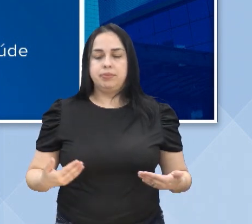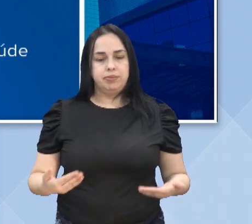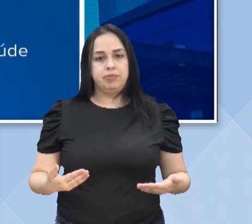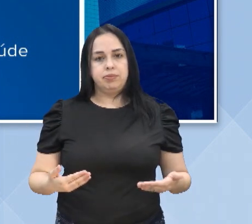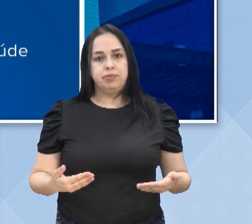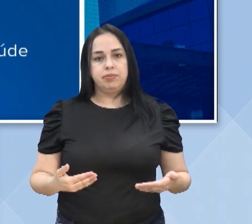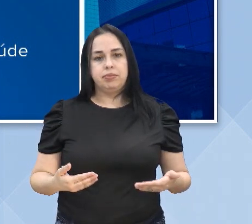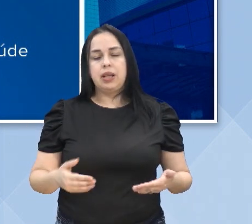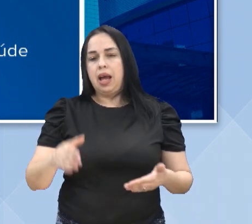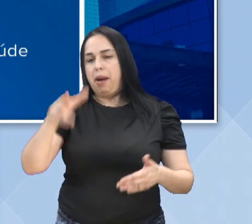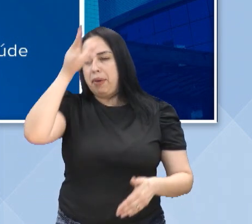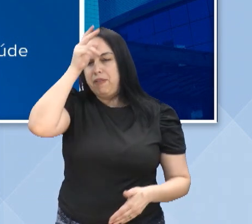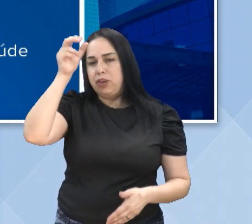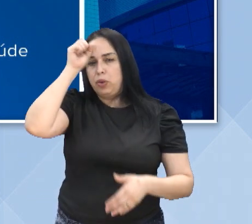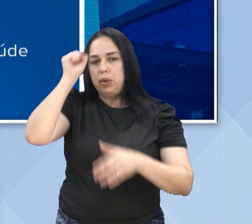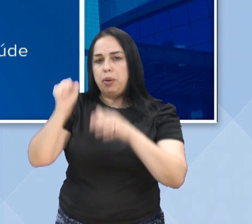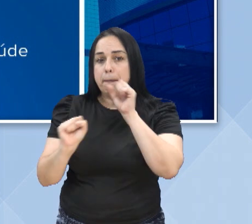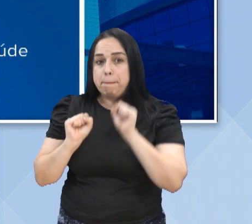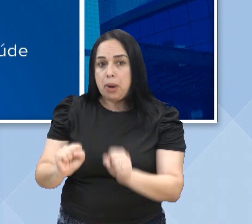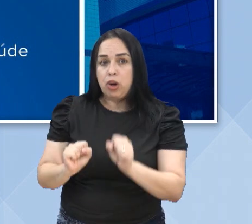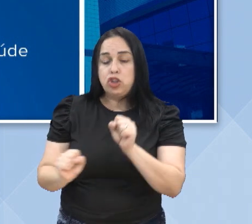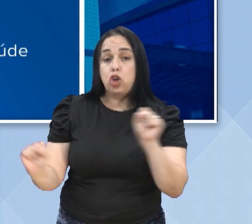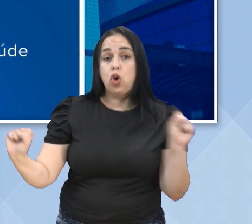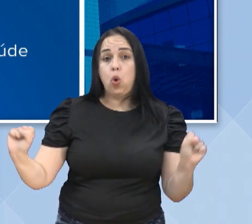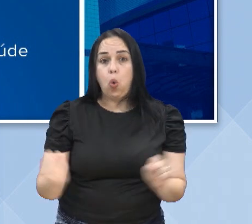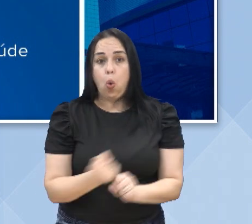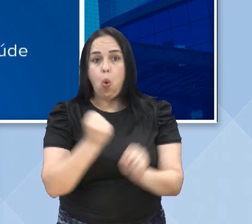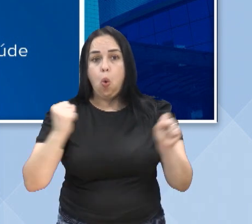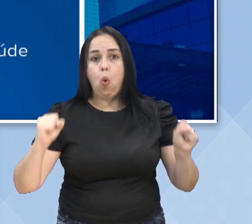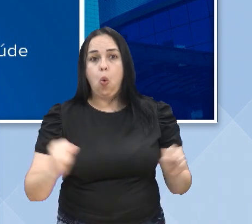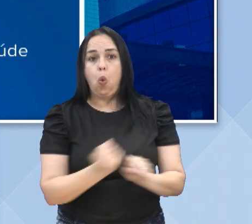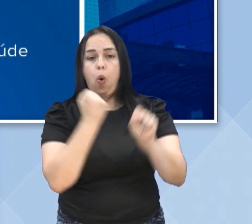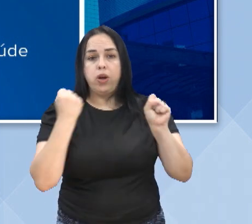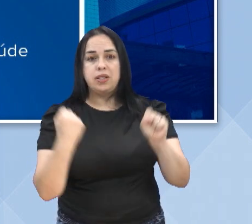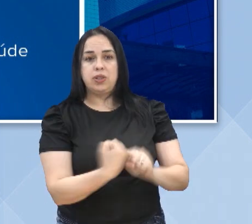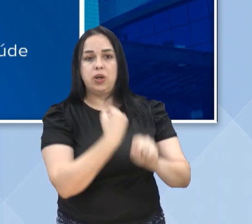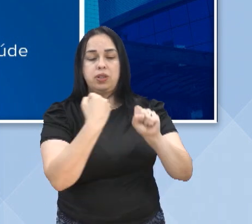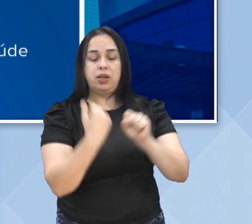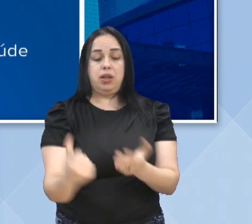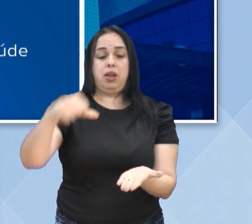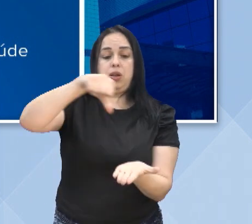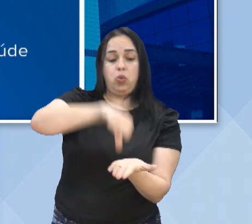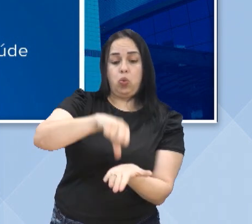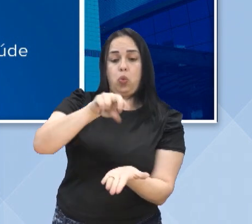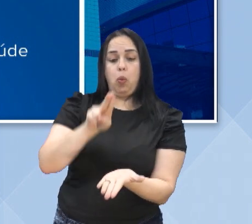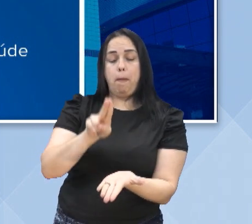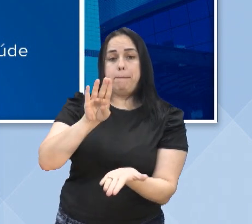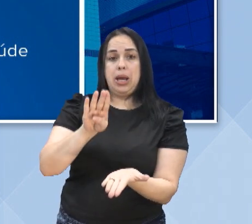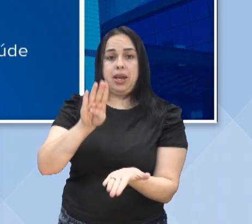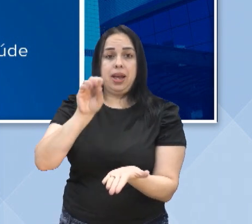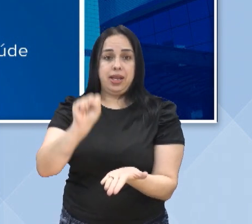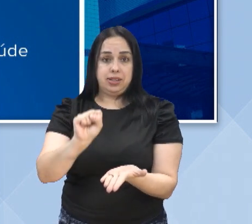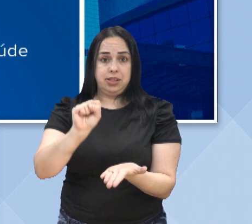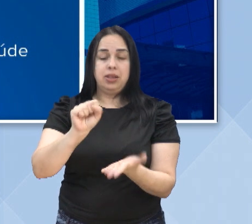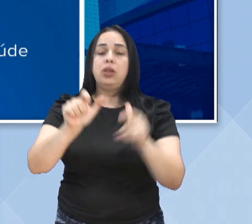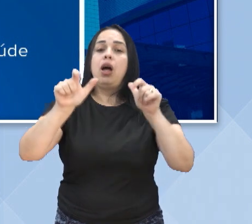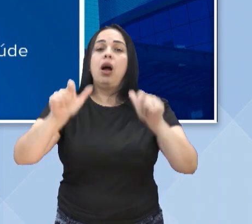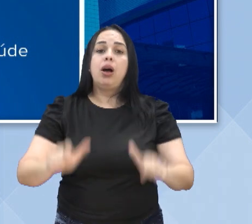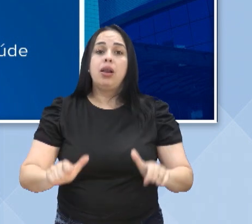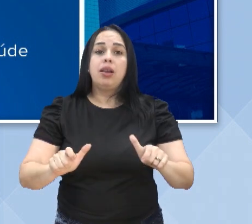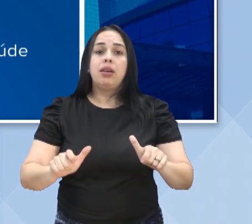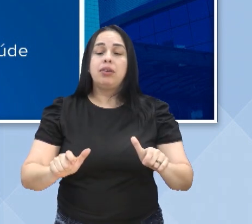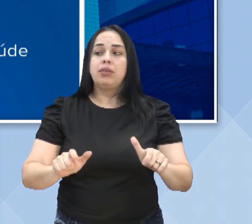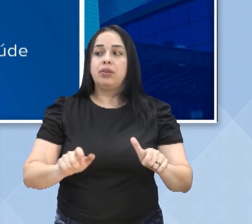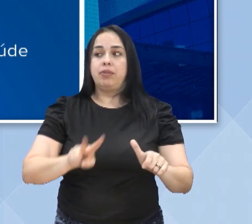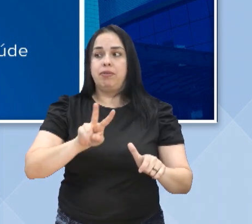Autoriza o Poder Executivo a construir uma unidade básica de saúde no bairro Vila